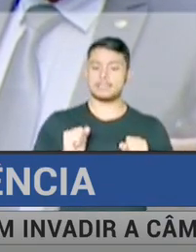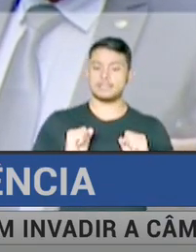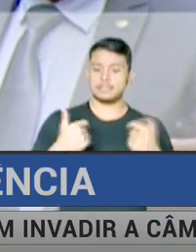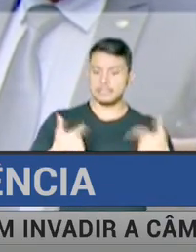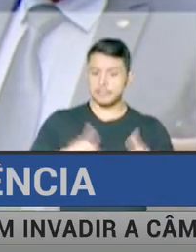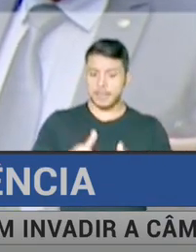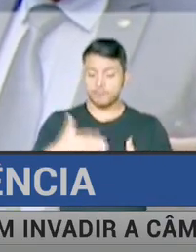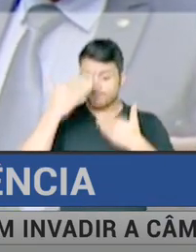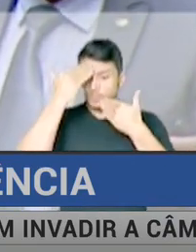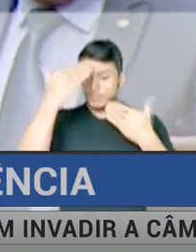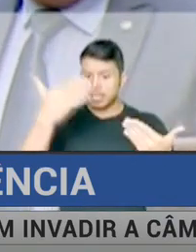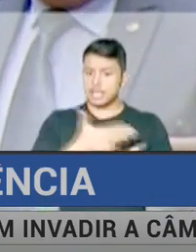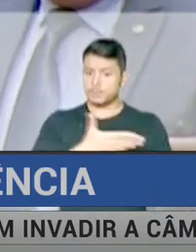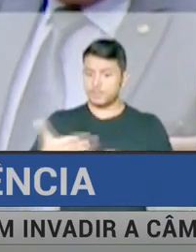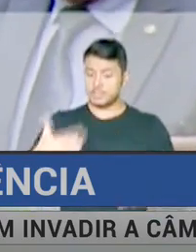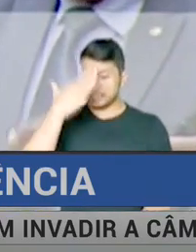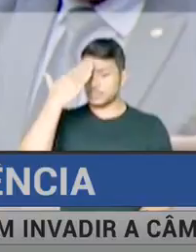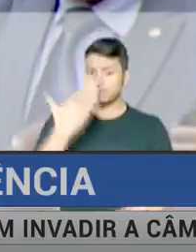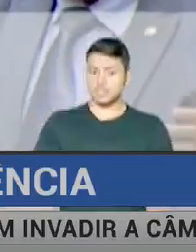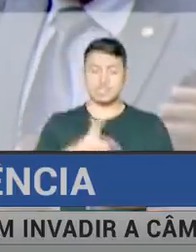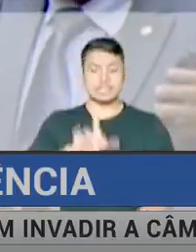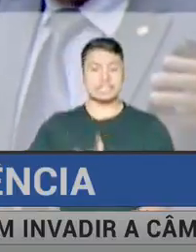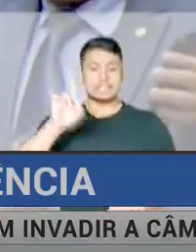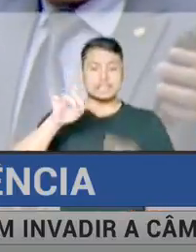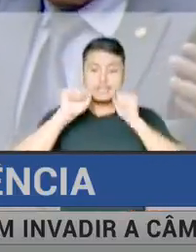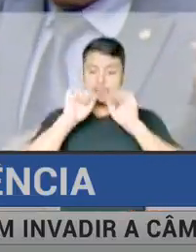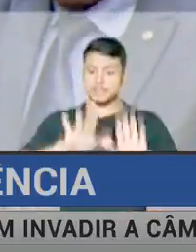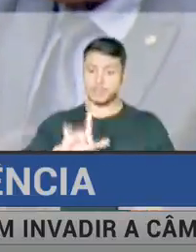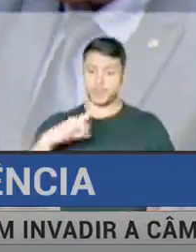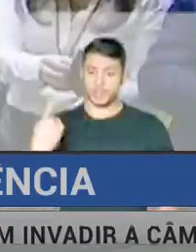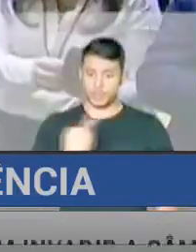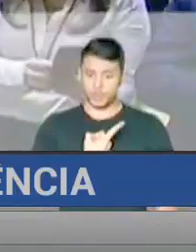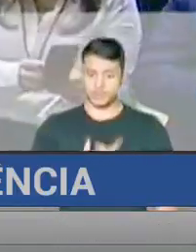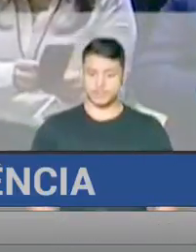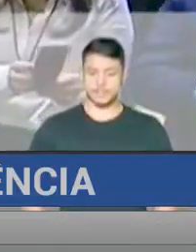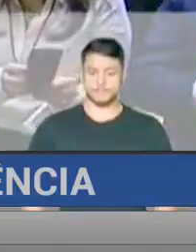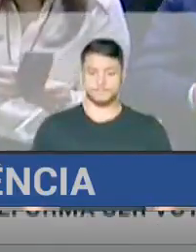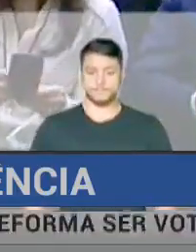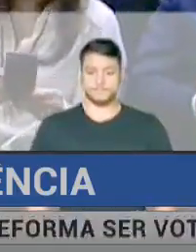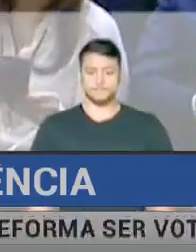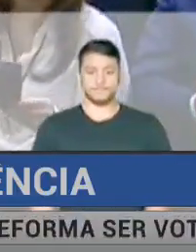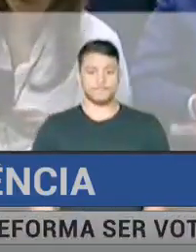obrigado pela confiança de todos. Que Deus nos ilumine.